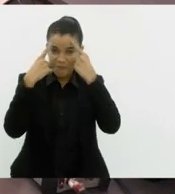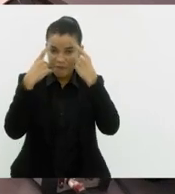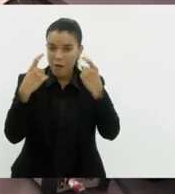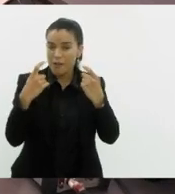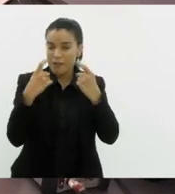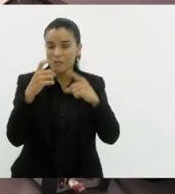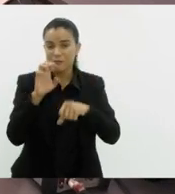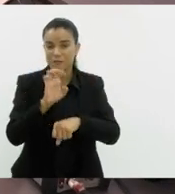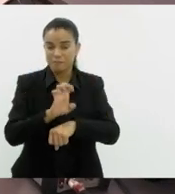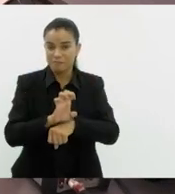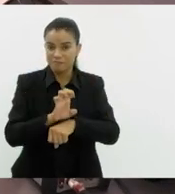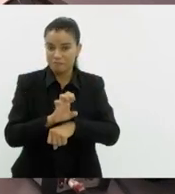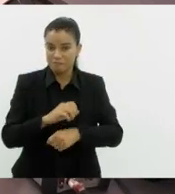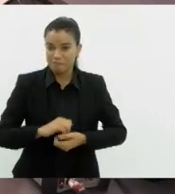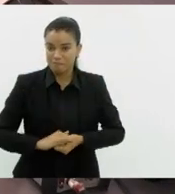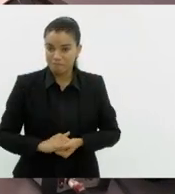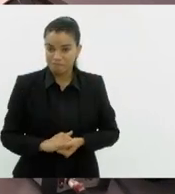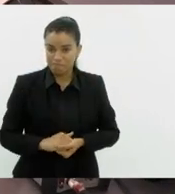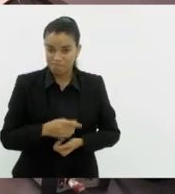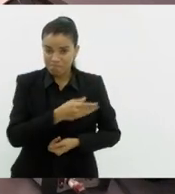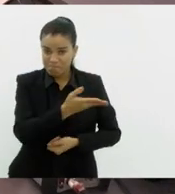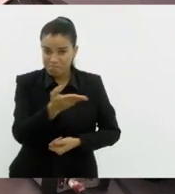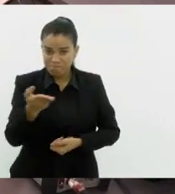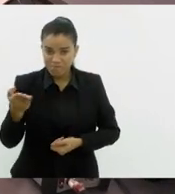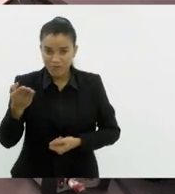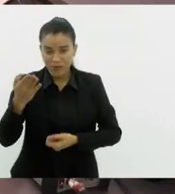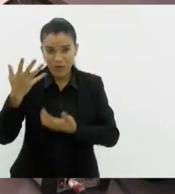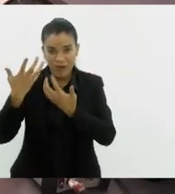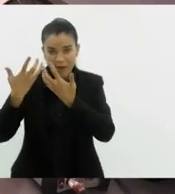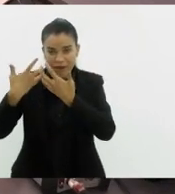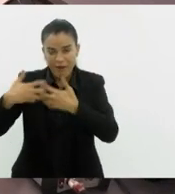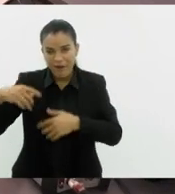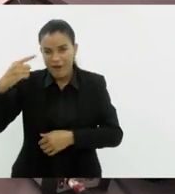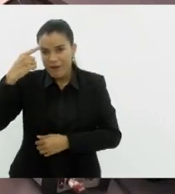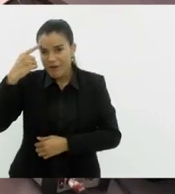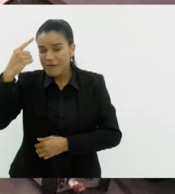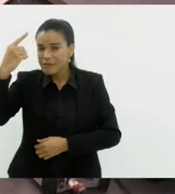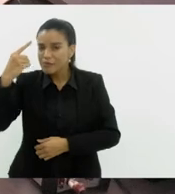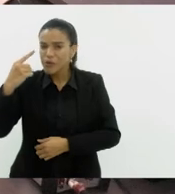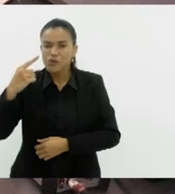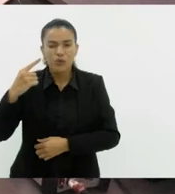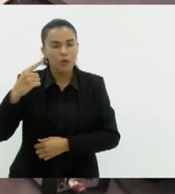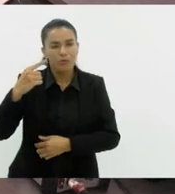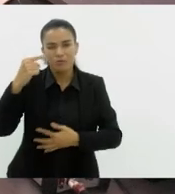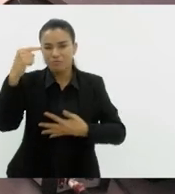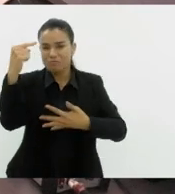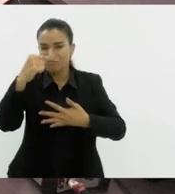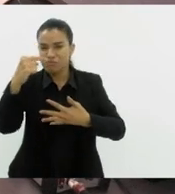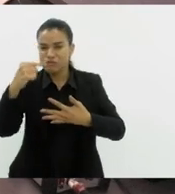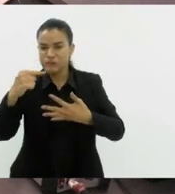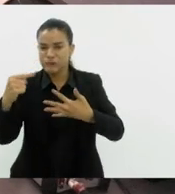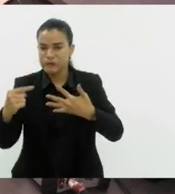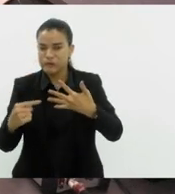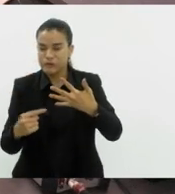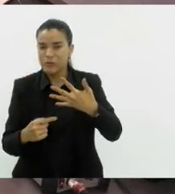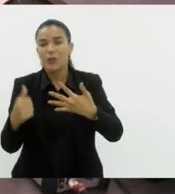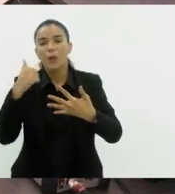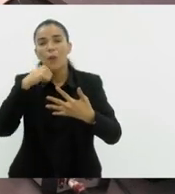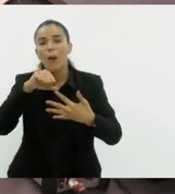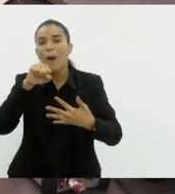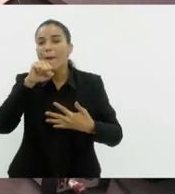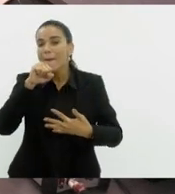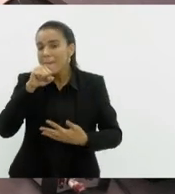Eu queria que vocês fizessem só uma reflexão. Foi falado aqui sobre todos os percalços que uma mãe